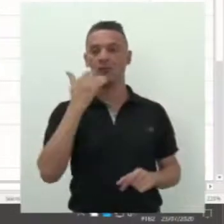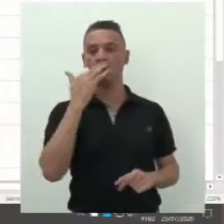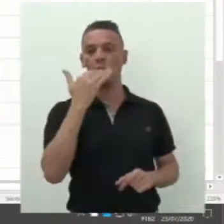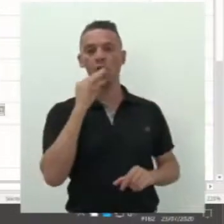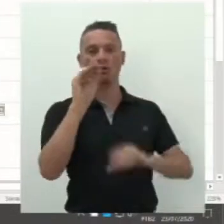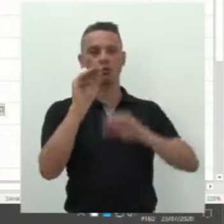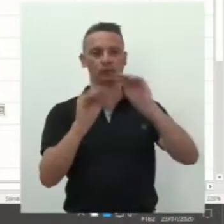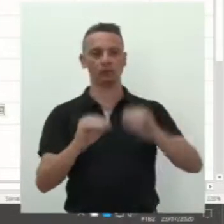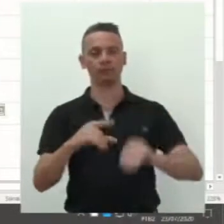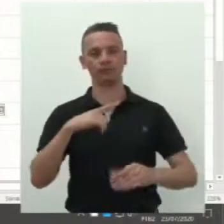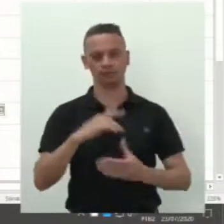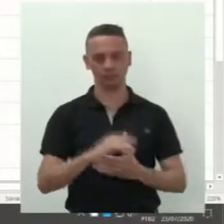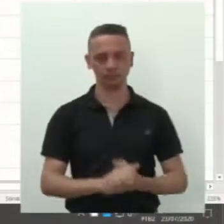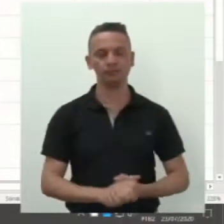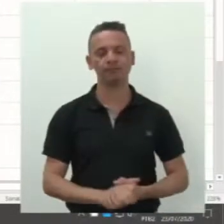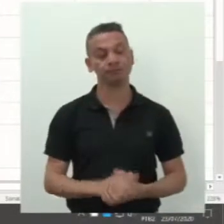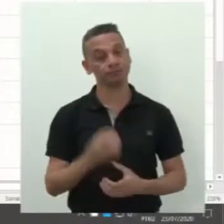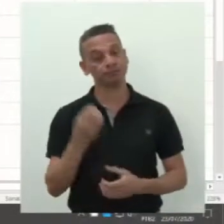tá?